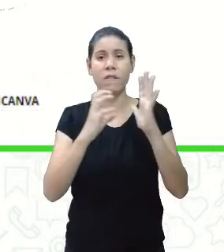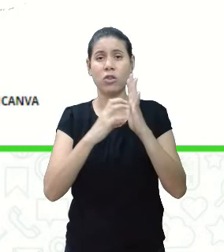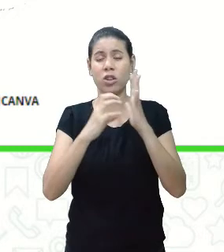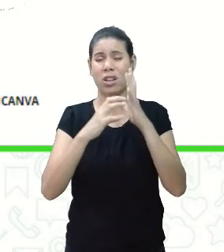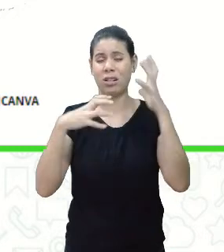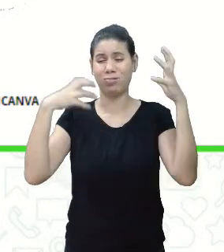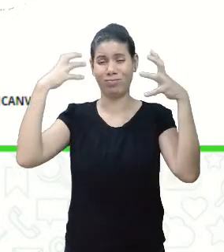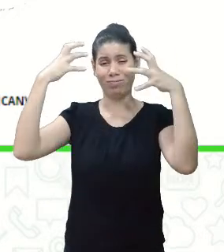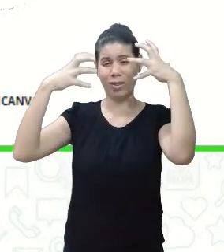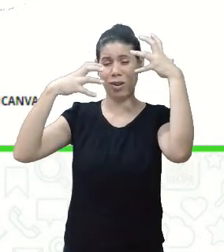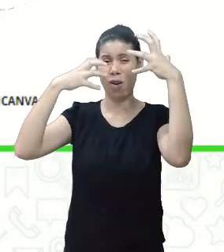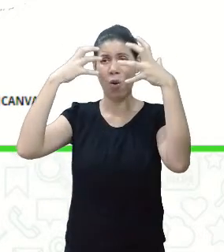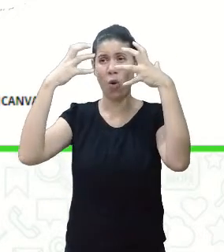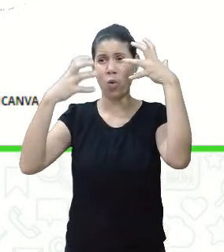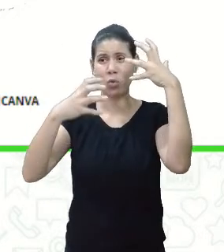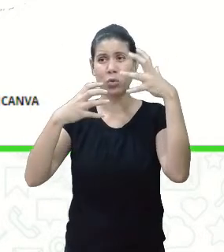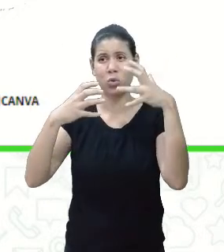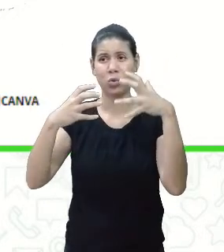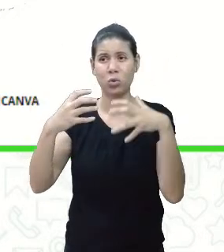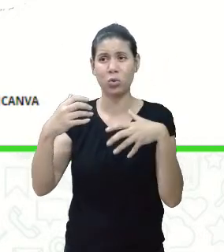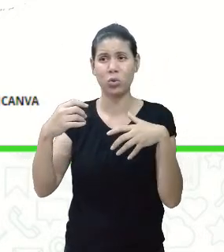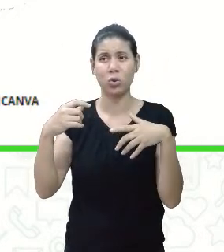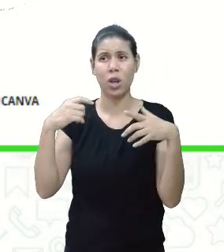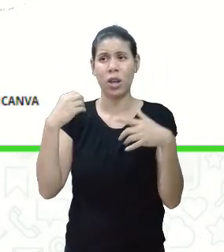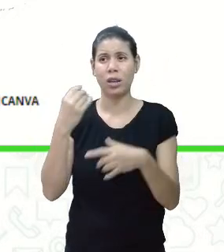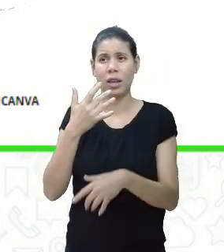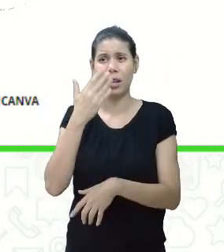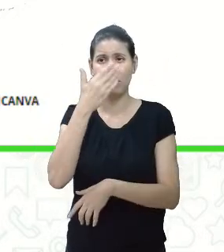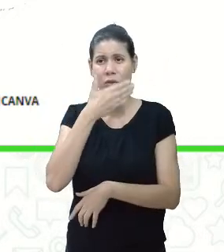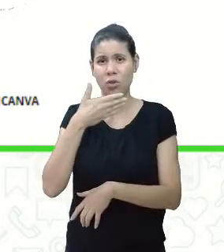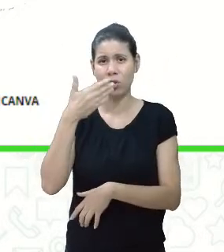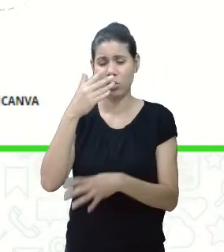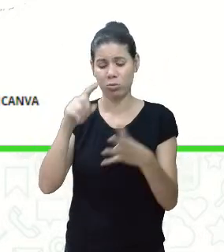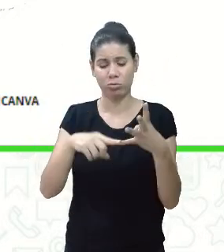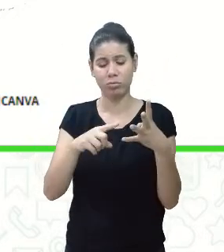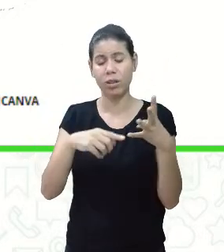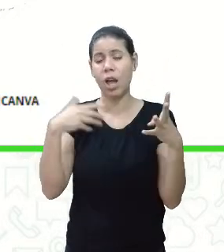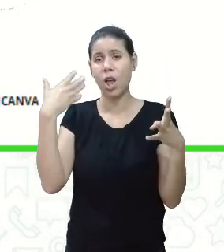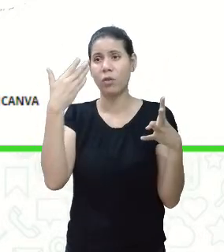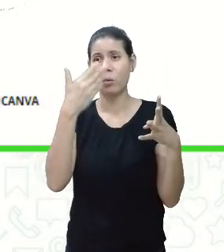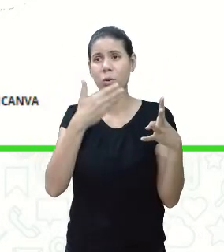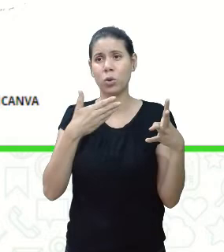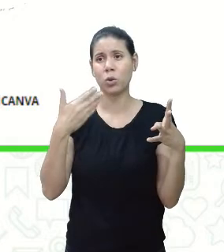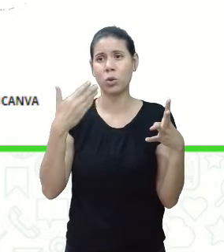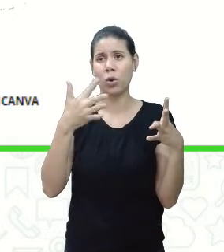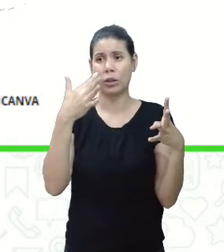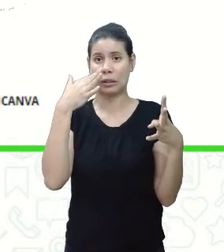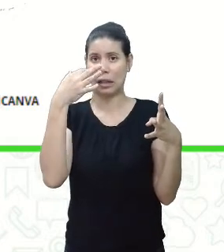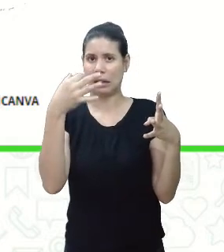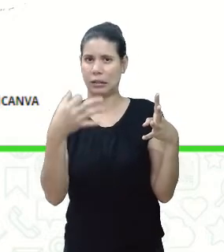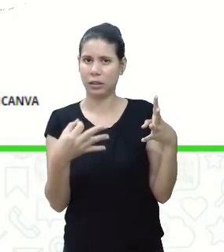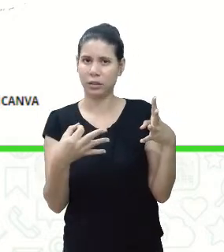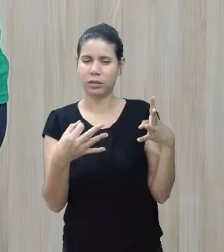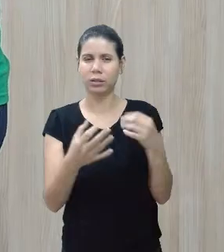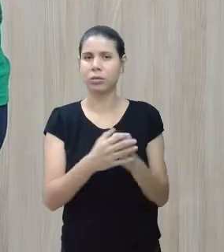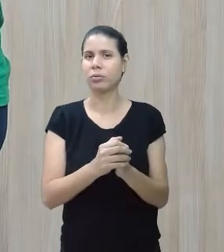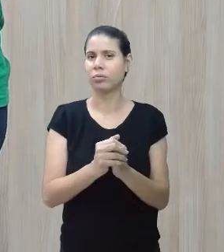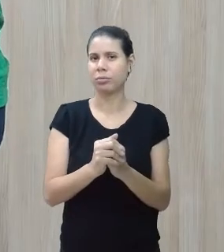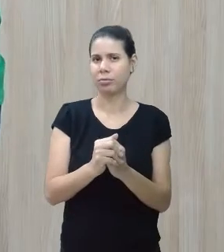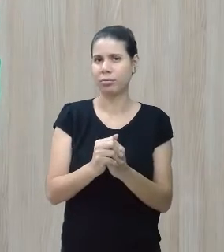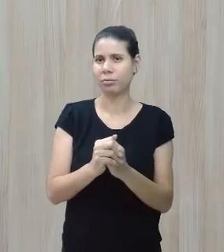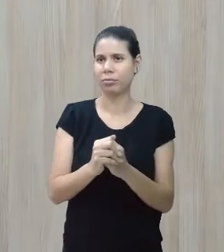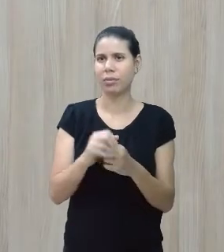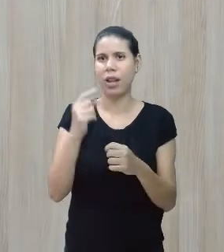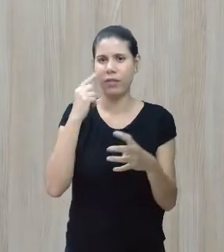dados. Ele foi muito doce e atencioso, né? Olha só como eu estou falando. Mas aí